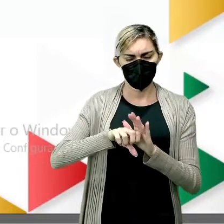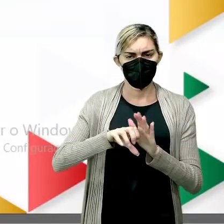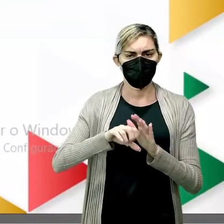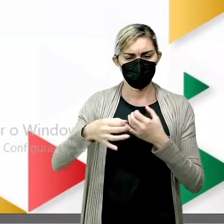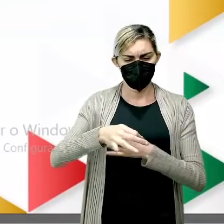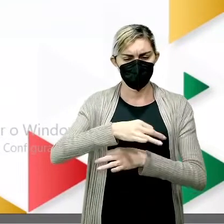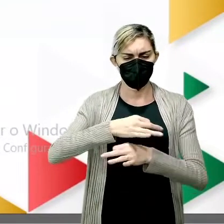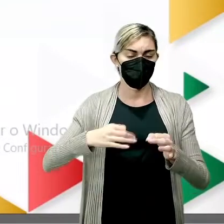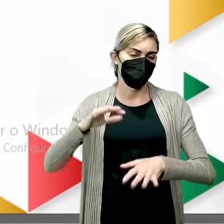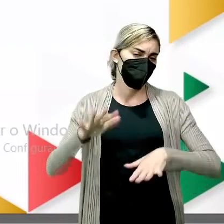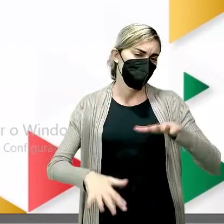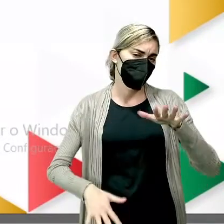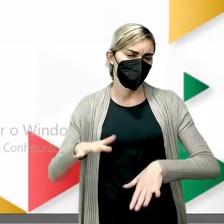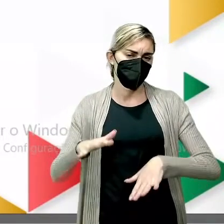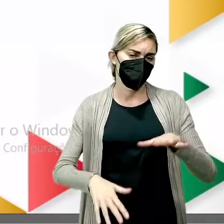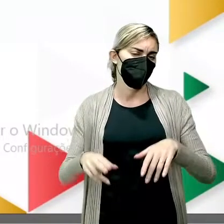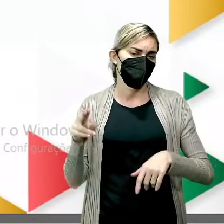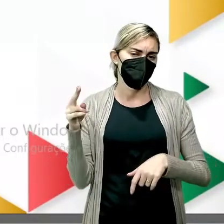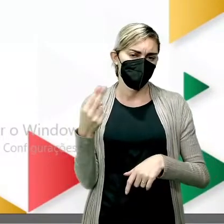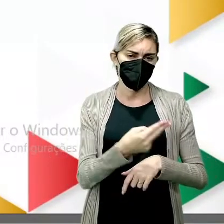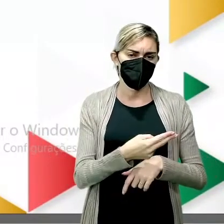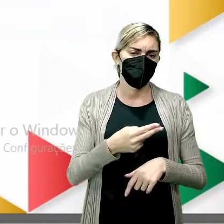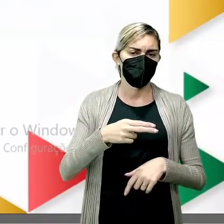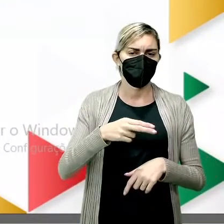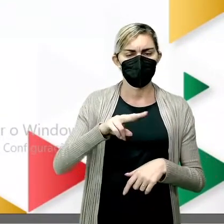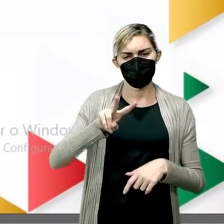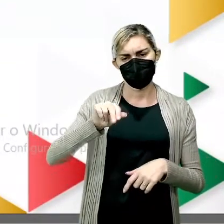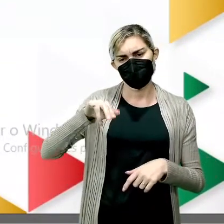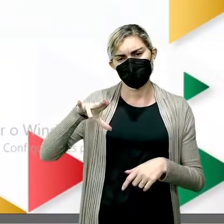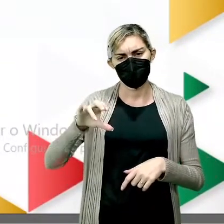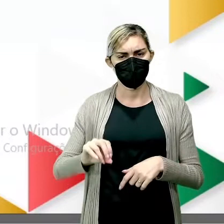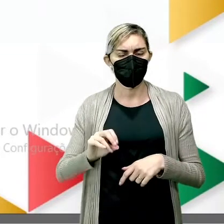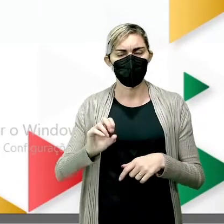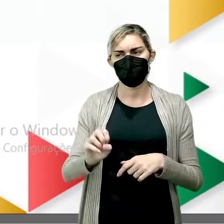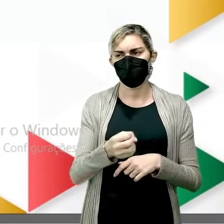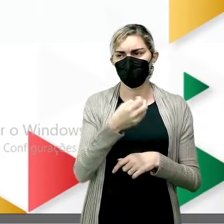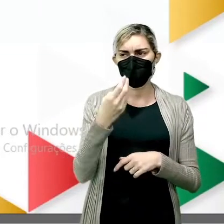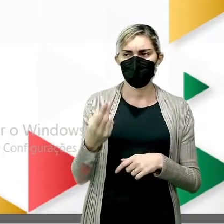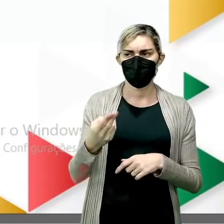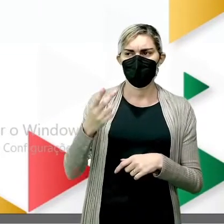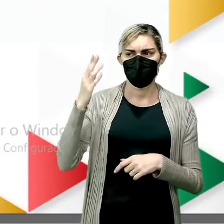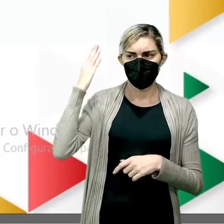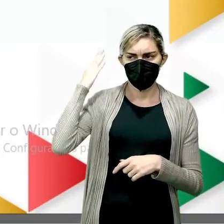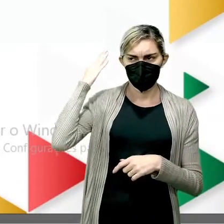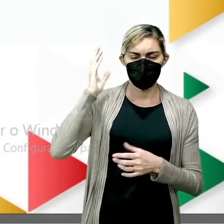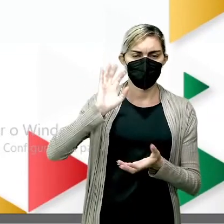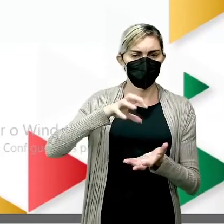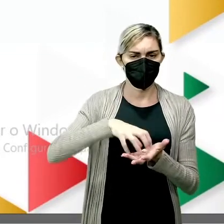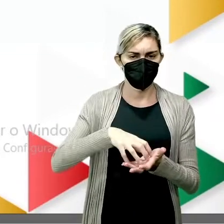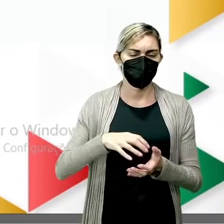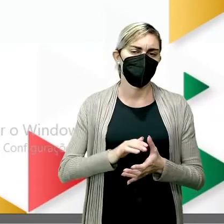eles são chamados somente de vacúolos ou de vacúolo central, né?